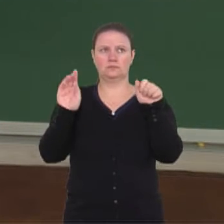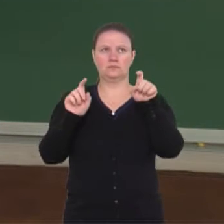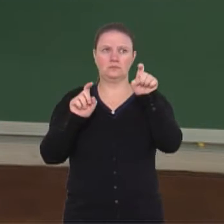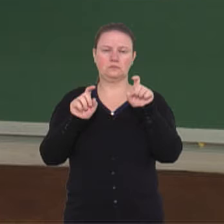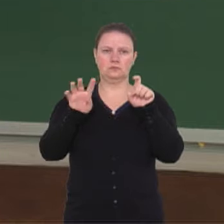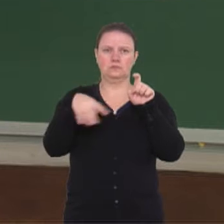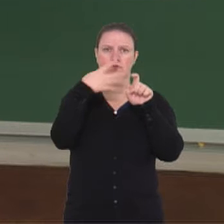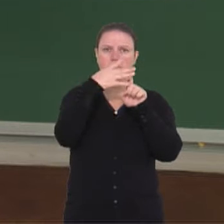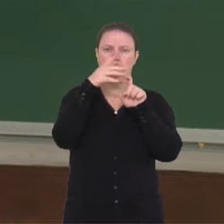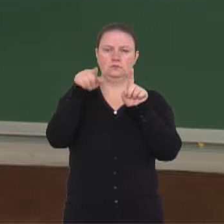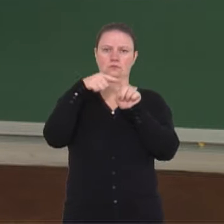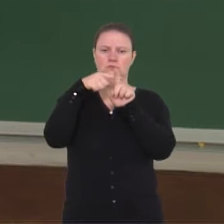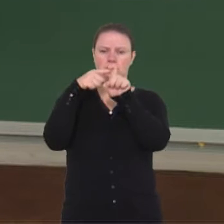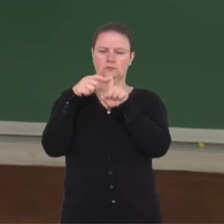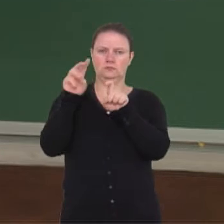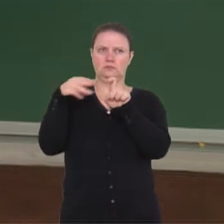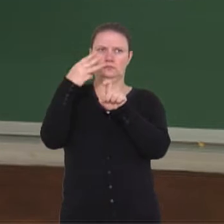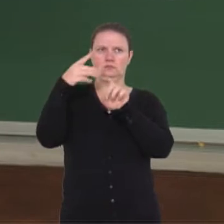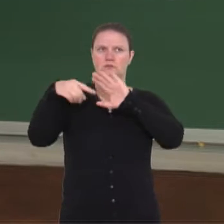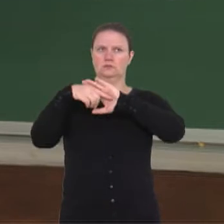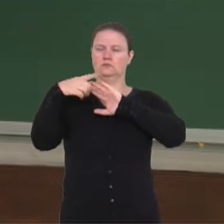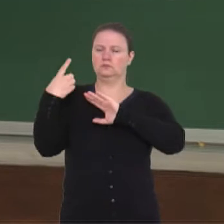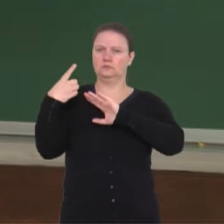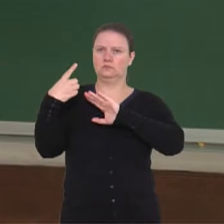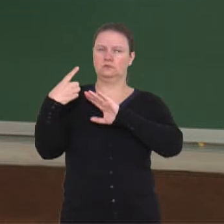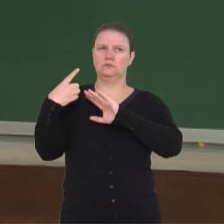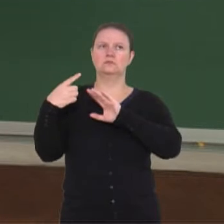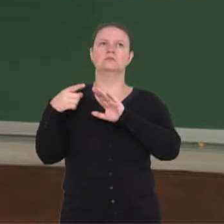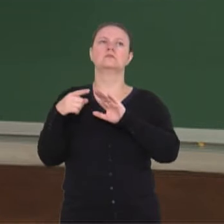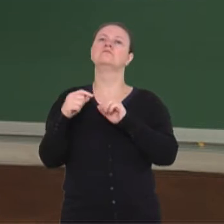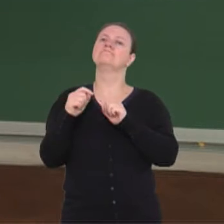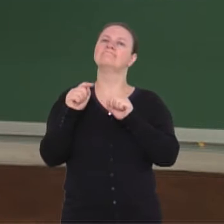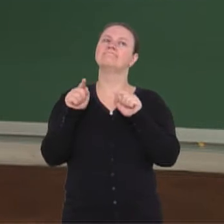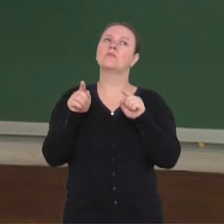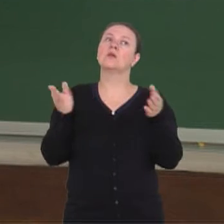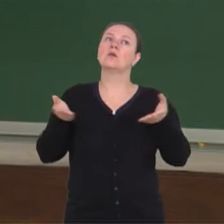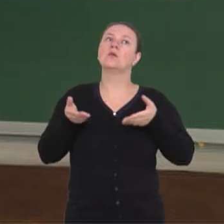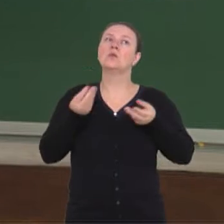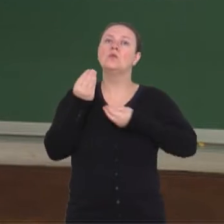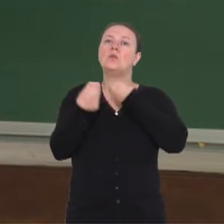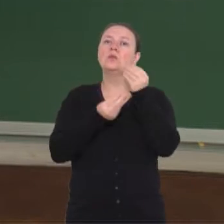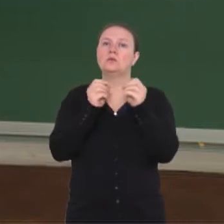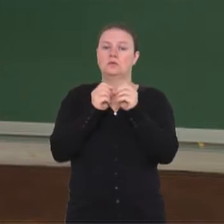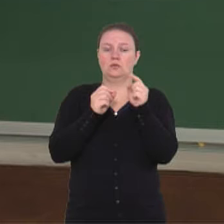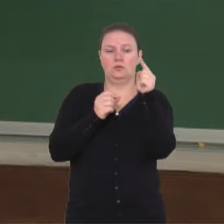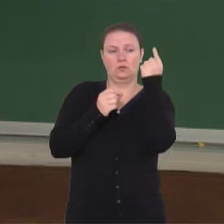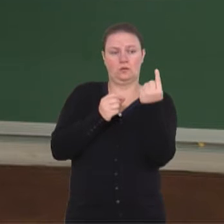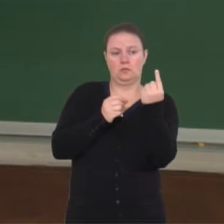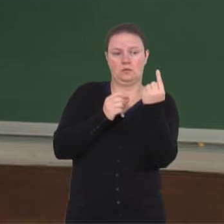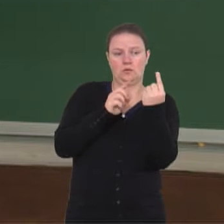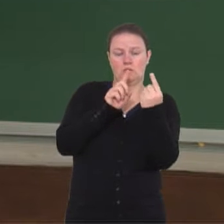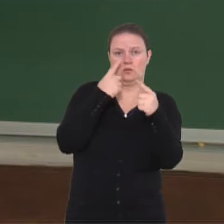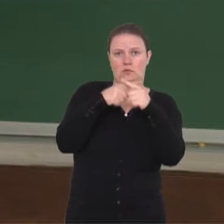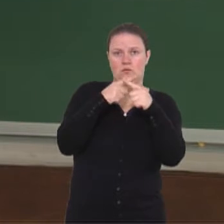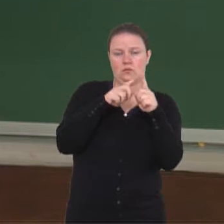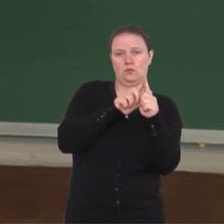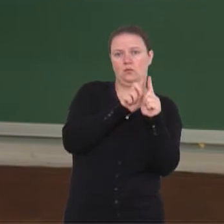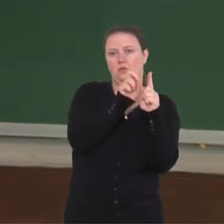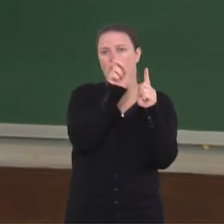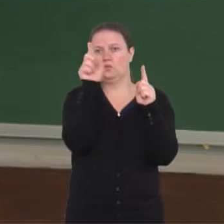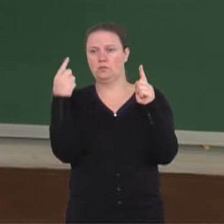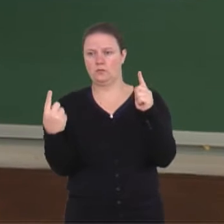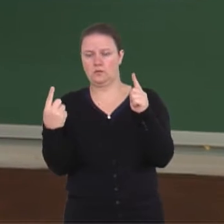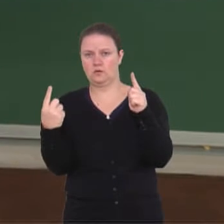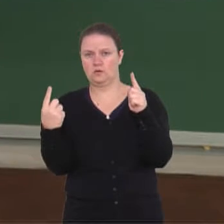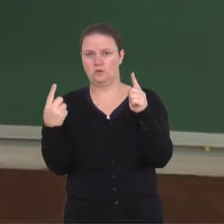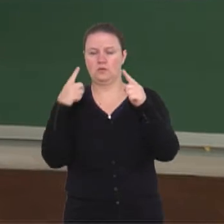ao quadrado menos 2. Como eu resolvo essa multiplicação? Pela propriedade distributiva. Pego o primeiro, multiplico pelo primeiro, x